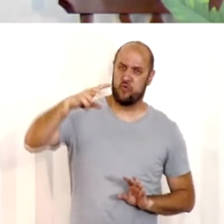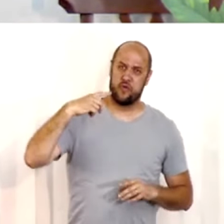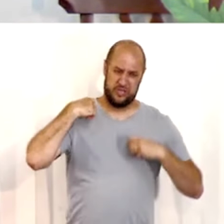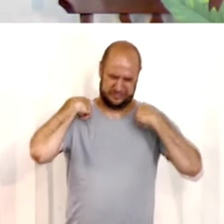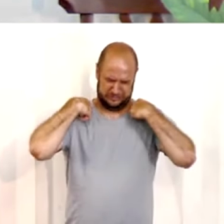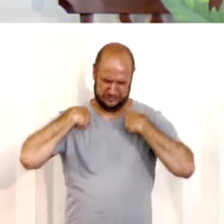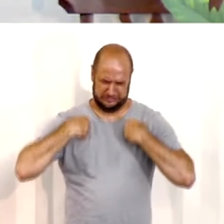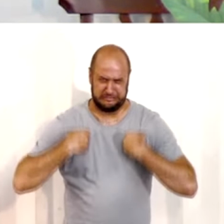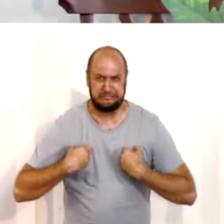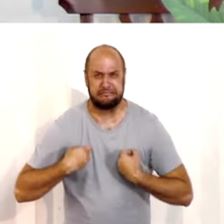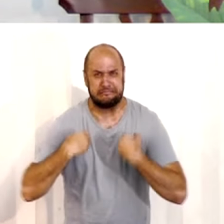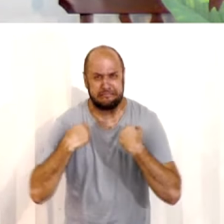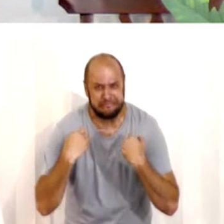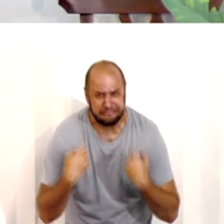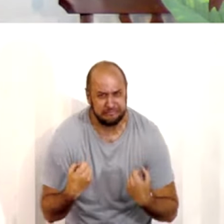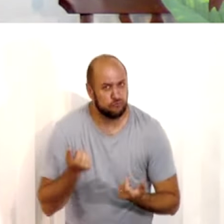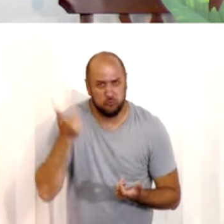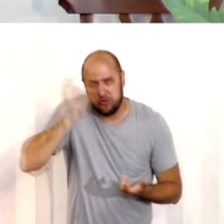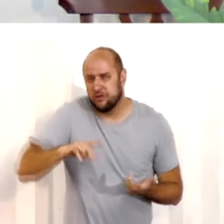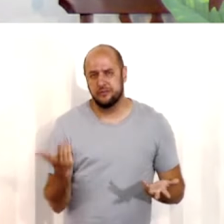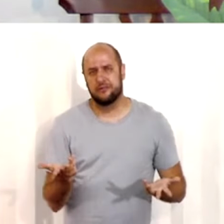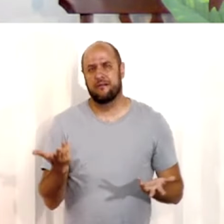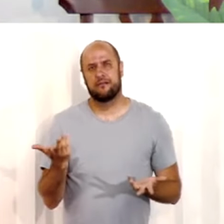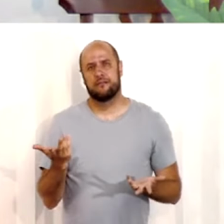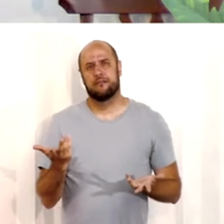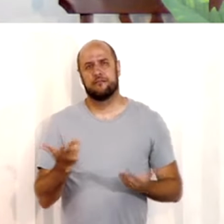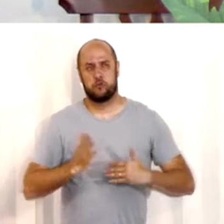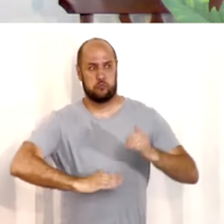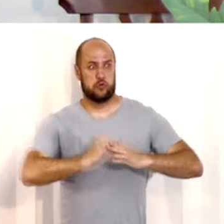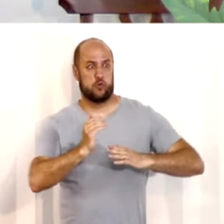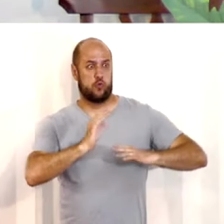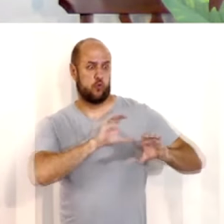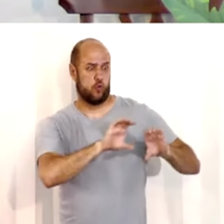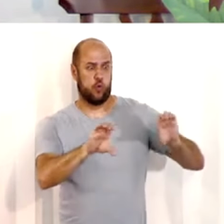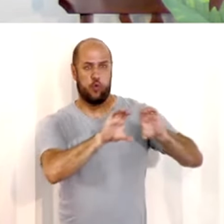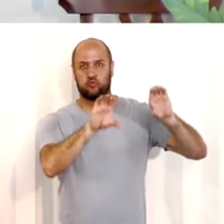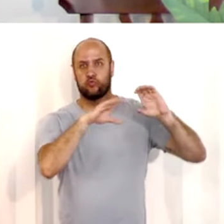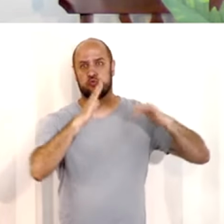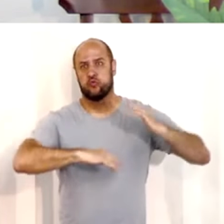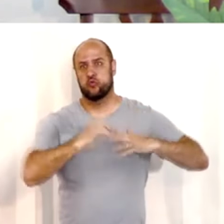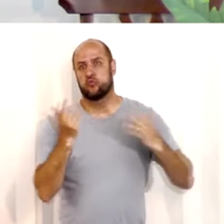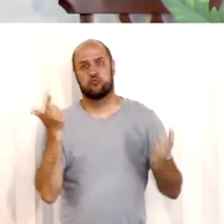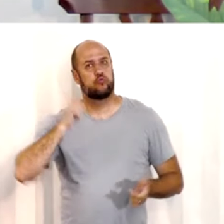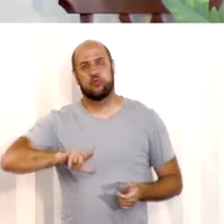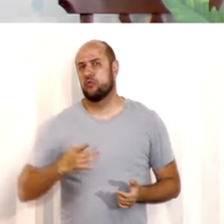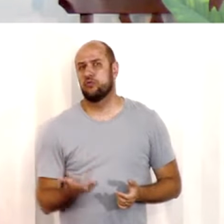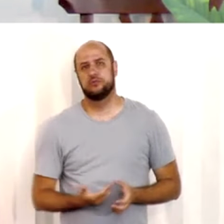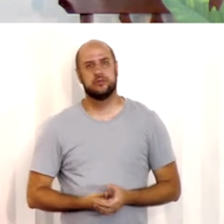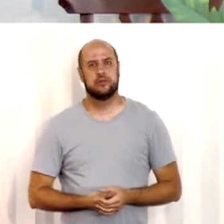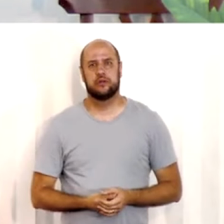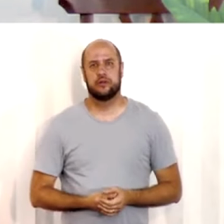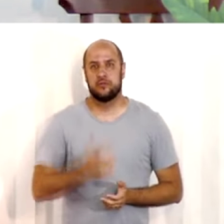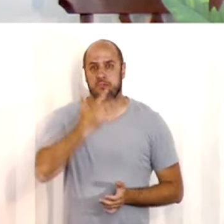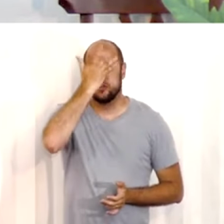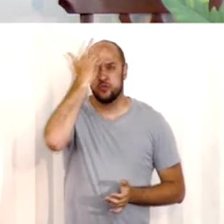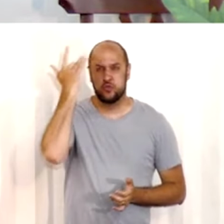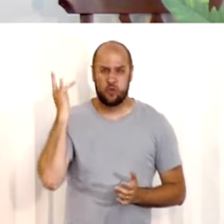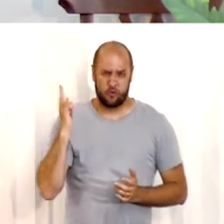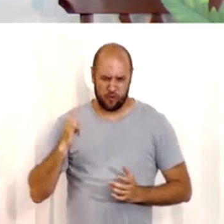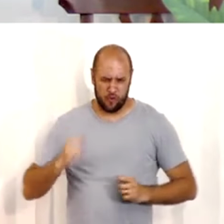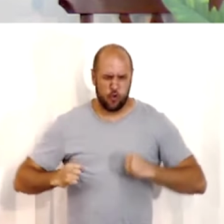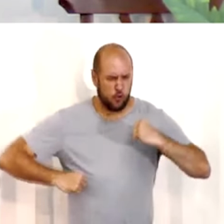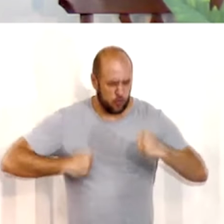caçamba carregada de tijolos. Ninguém consegue chegar ao final de uma meta que precisa